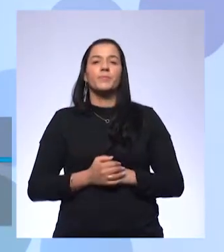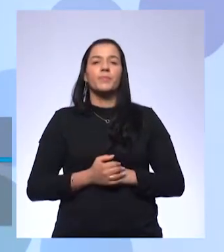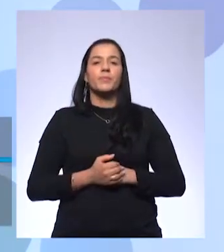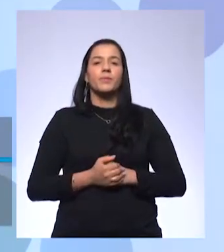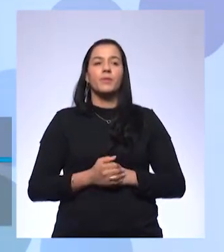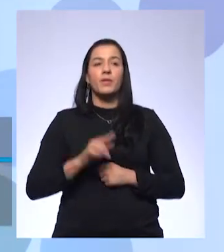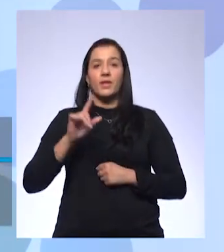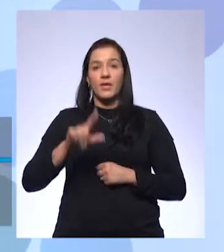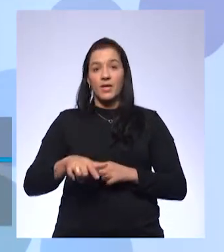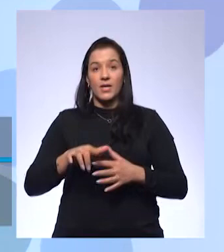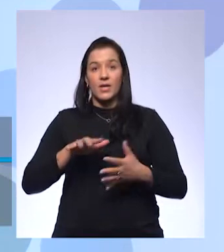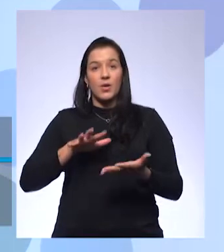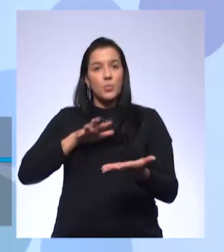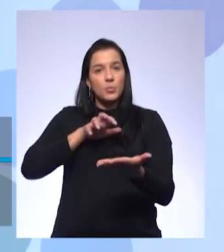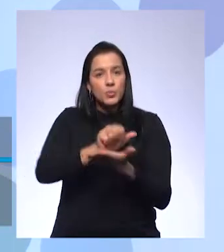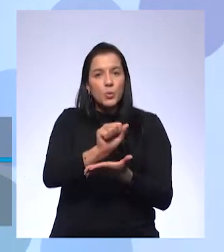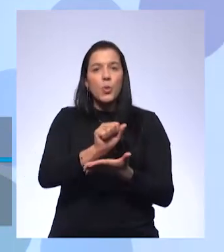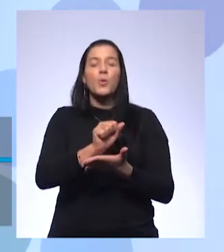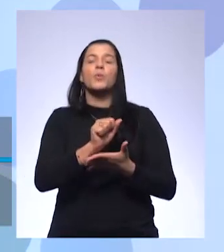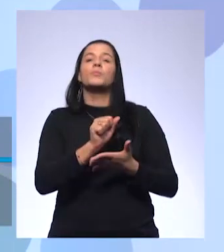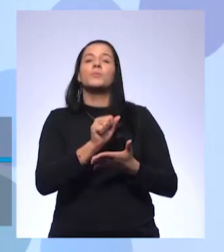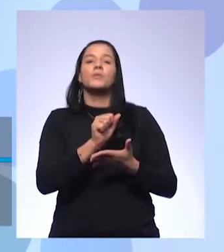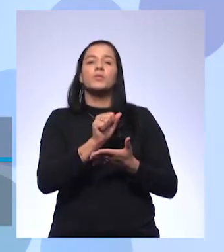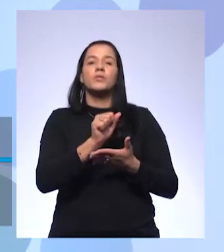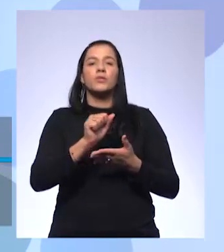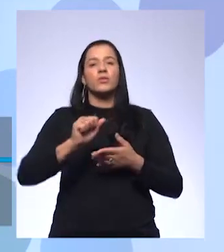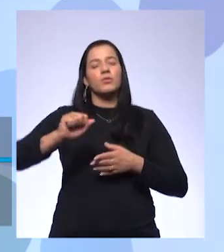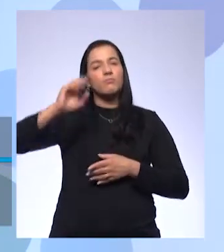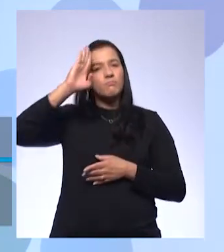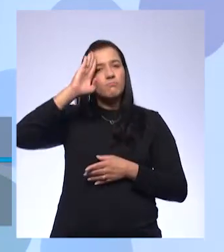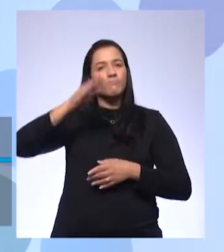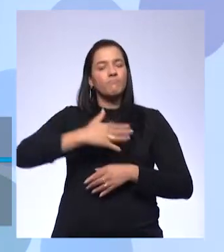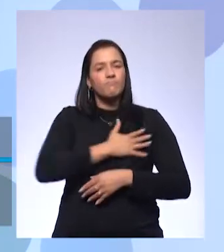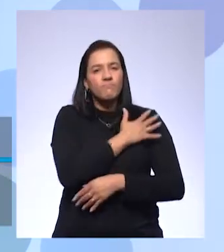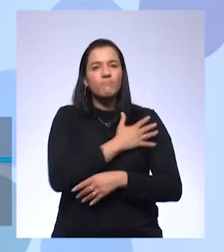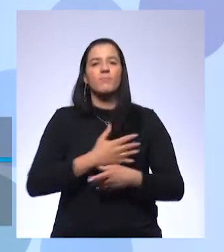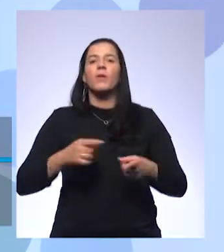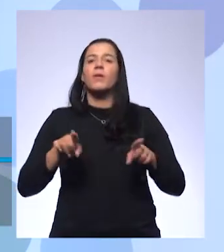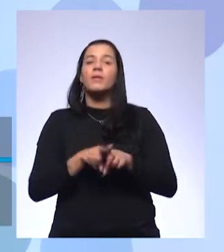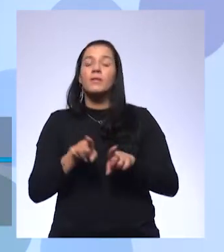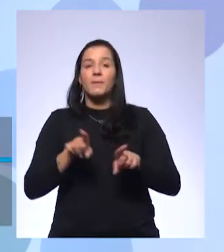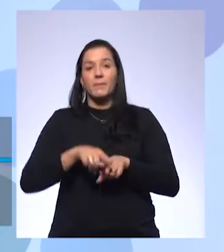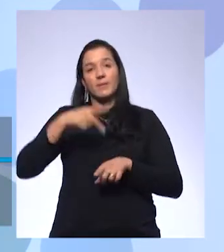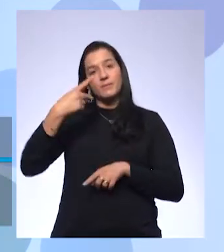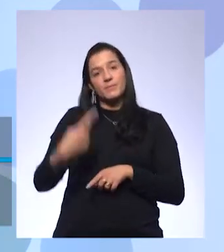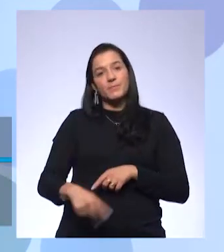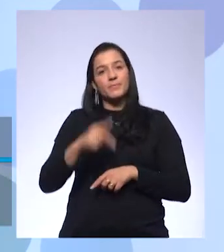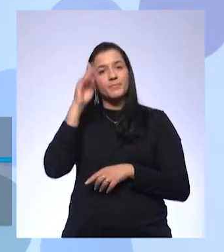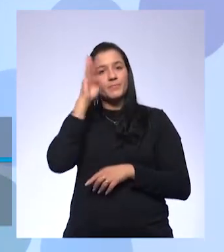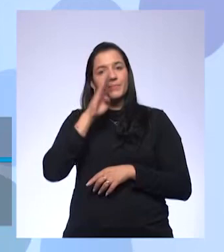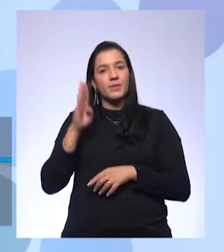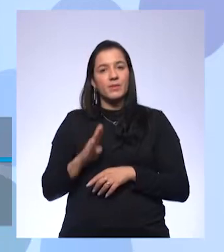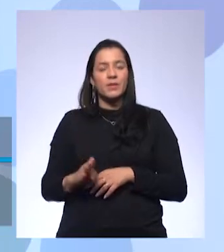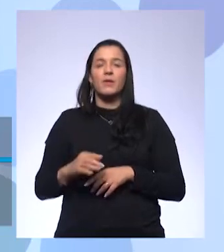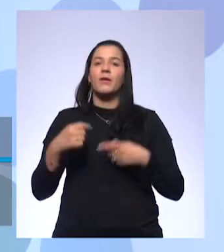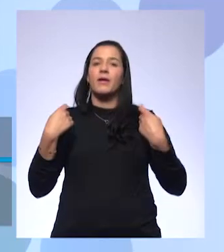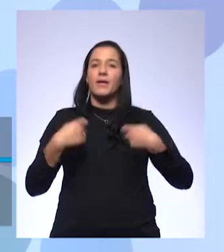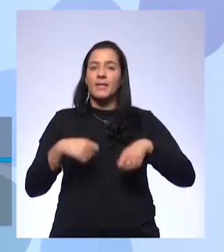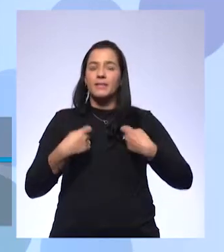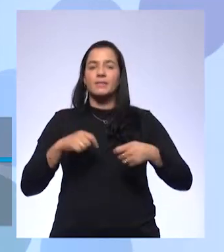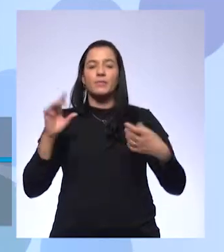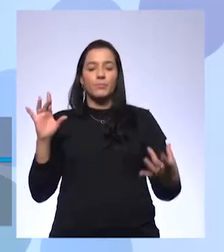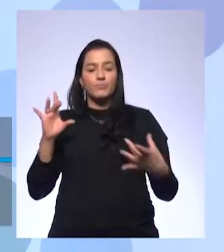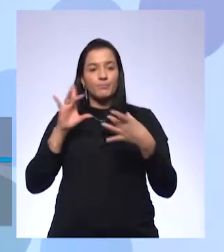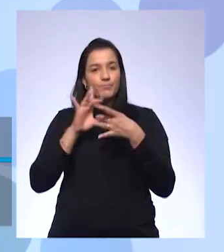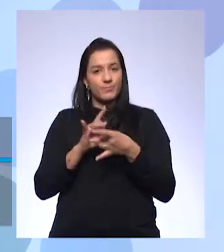os golpes militares, as ditaduras militares na América Latina, incluindo a do Brasil, estão estritamente